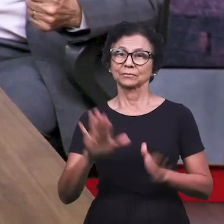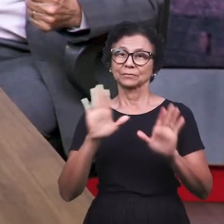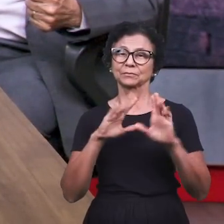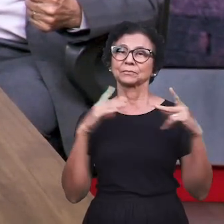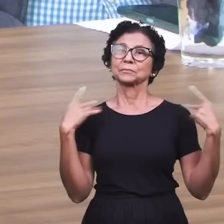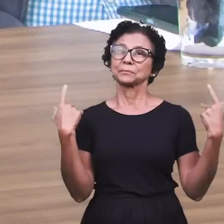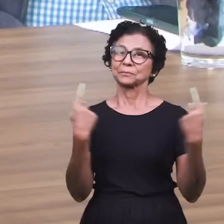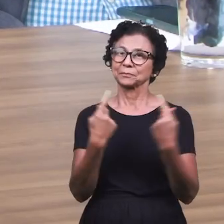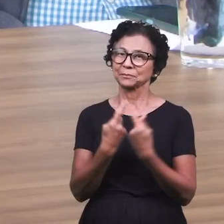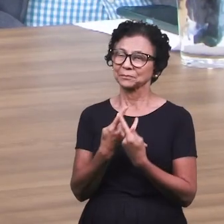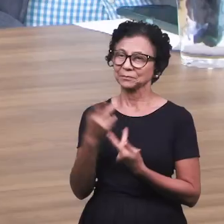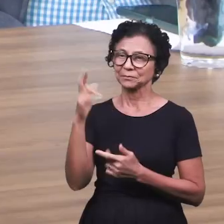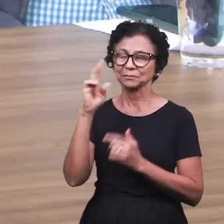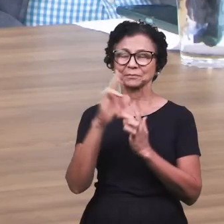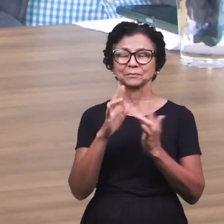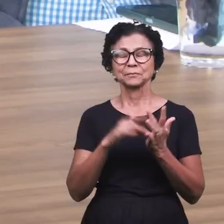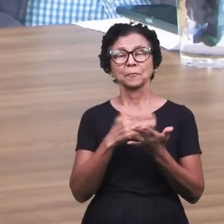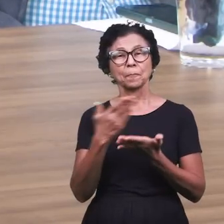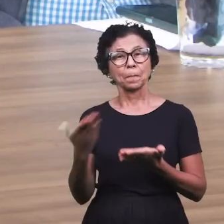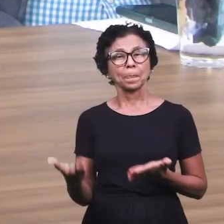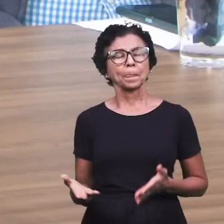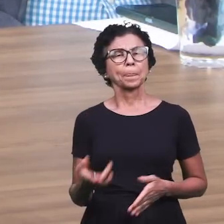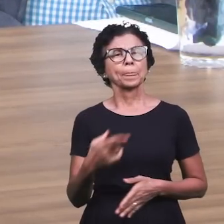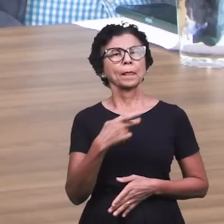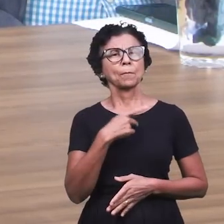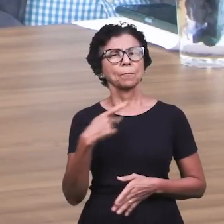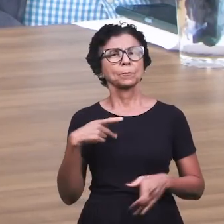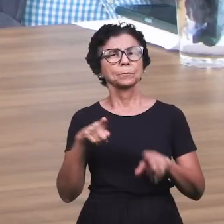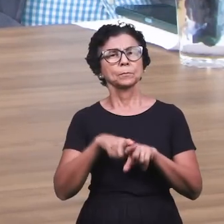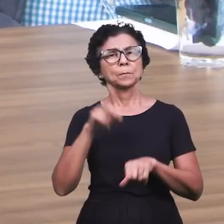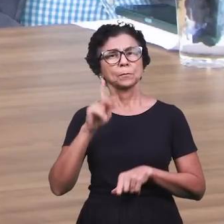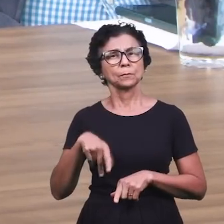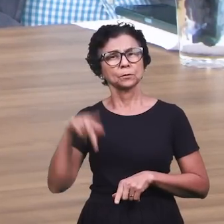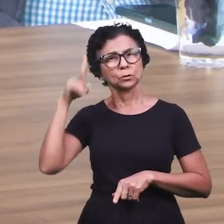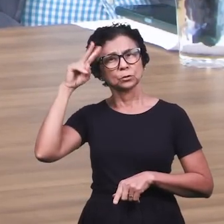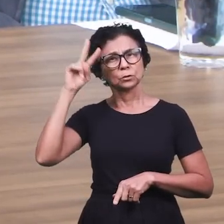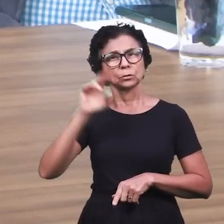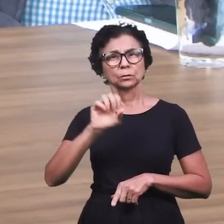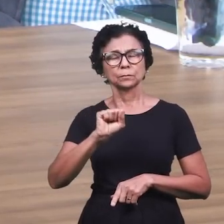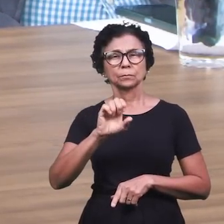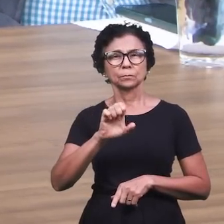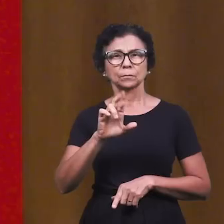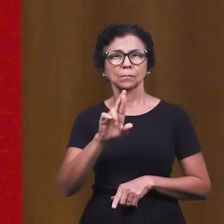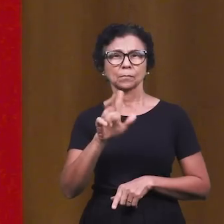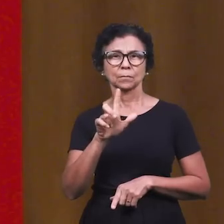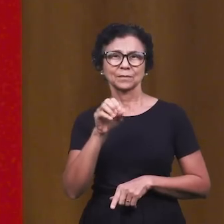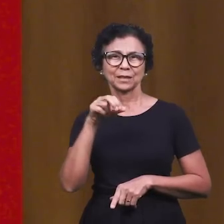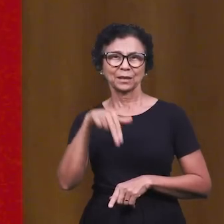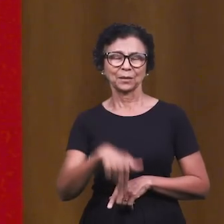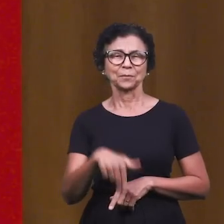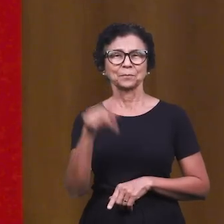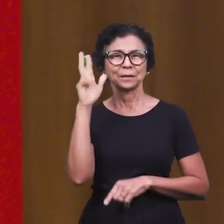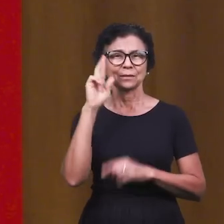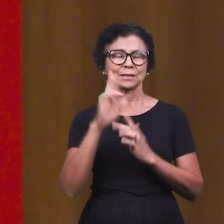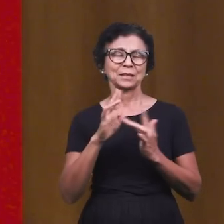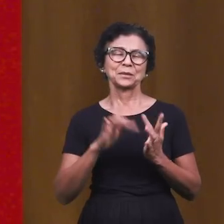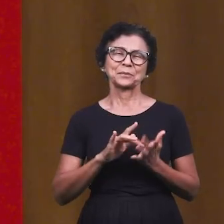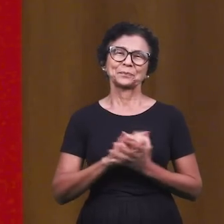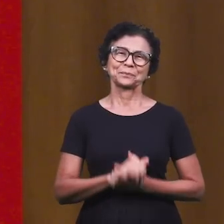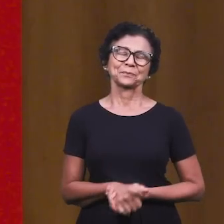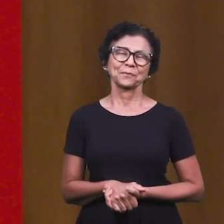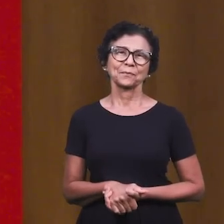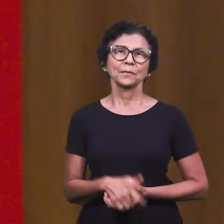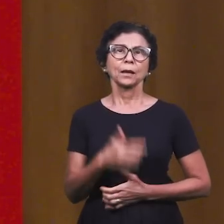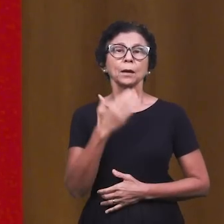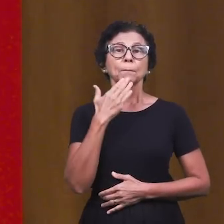Paz, Senhor, a todos. E o pastor Serlon, professor de História. A paz, Senhor Jesus, a todos os irmãos. Então, gostaria de pedir ao